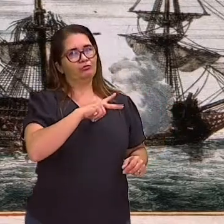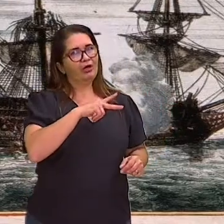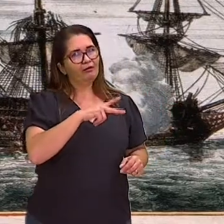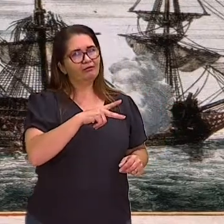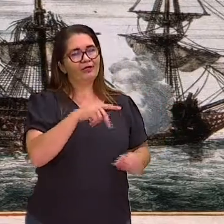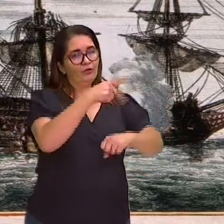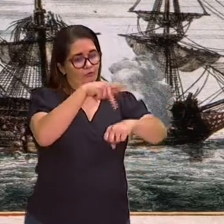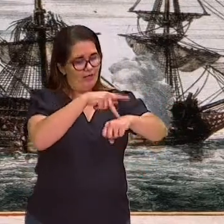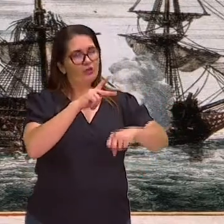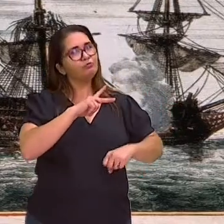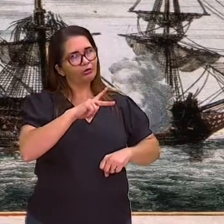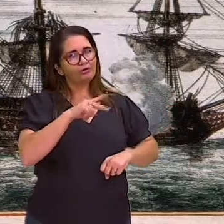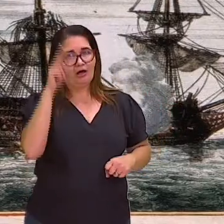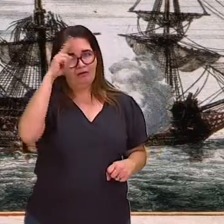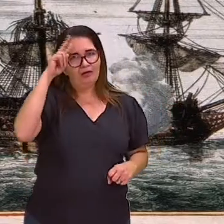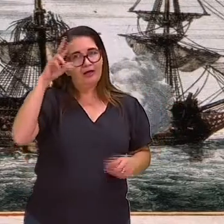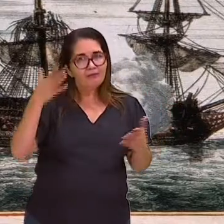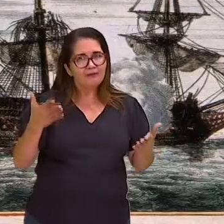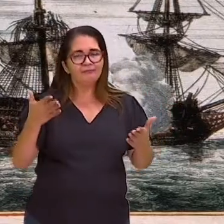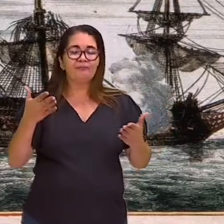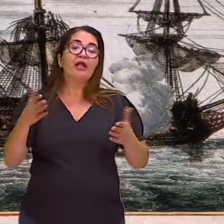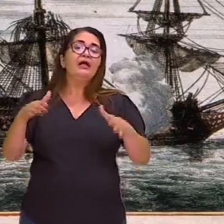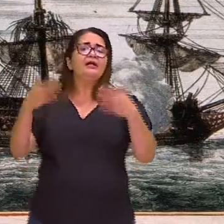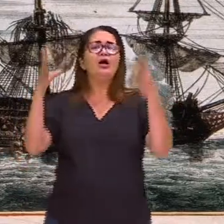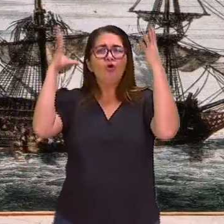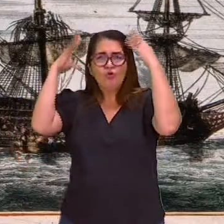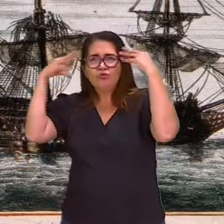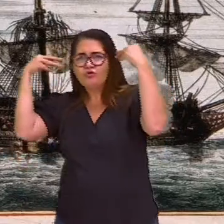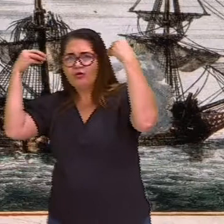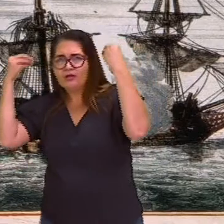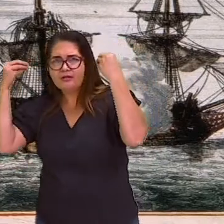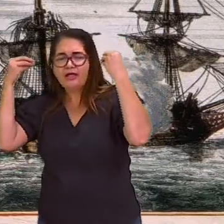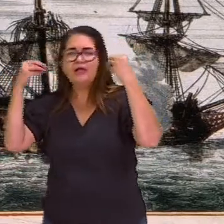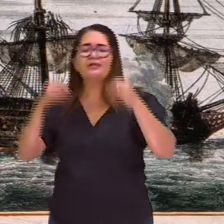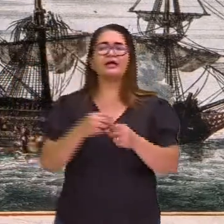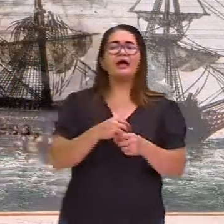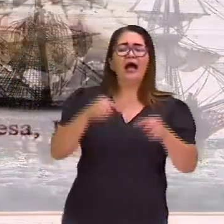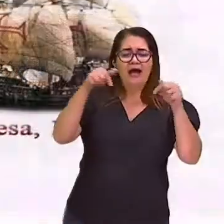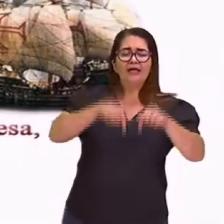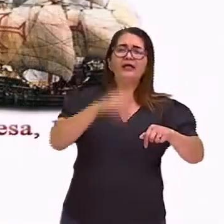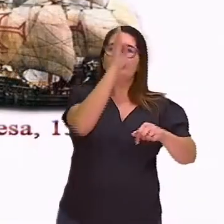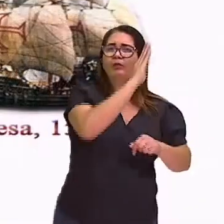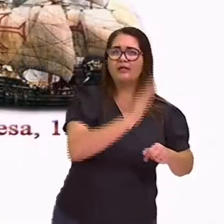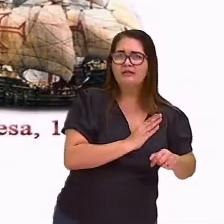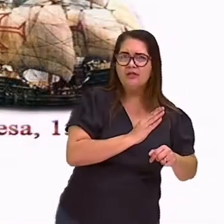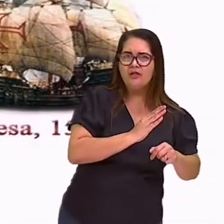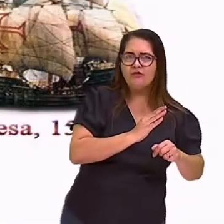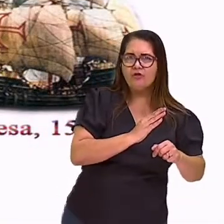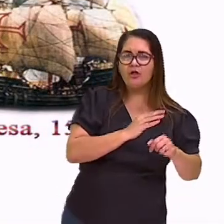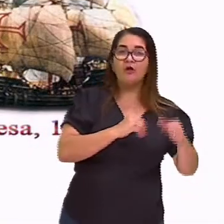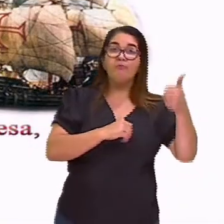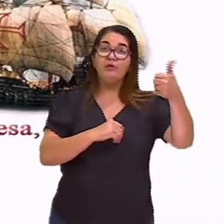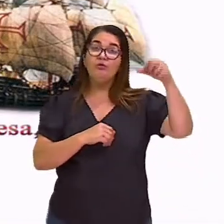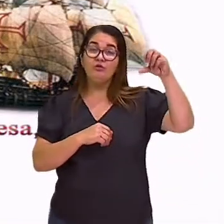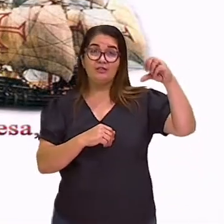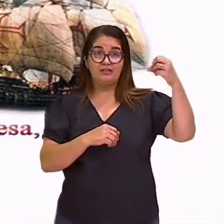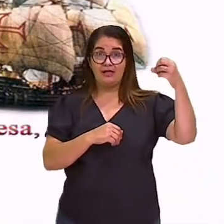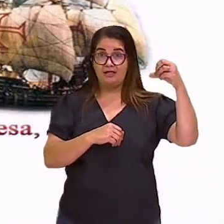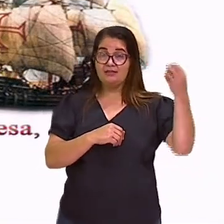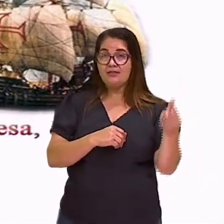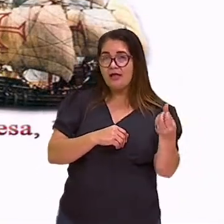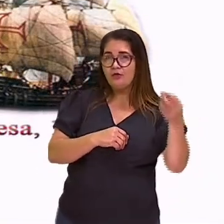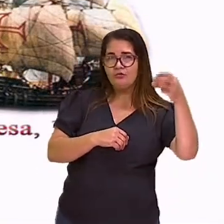Os holandeses permaneceram no Brasil de 1630 a 1654 e